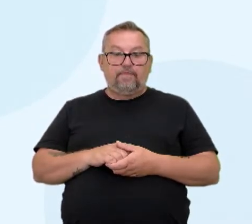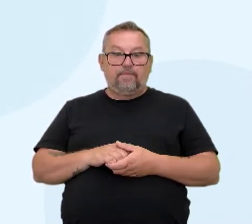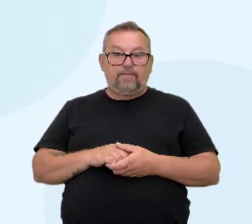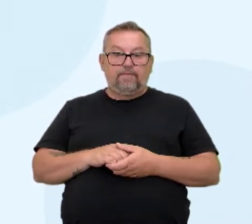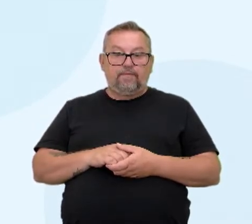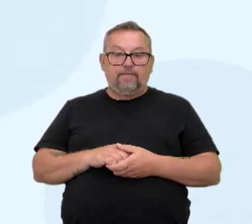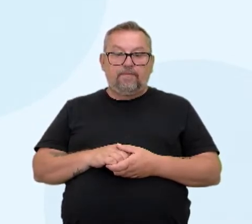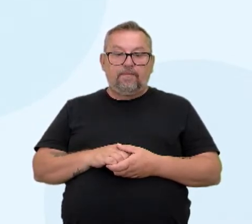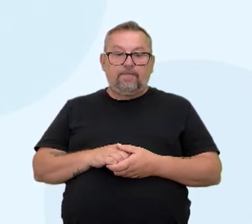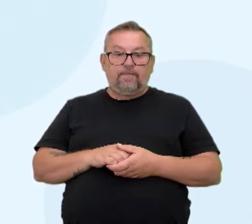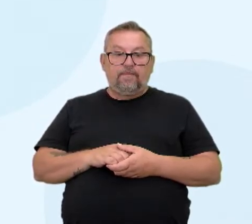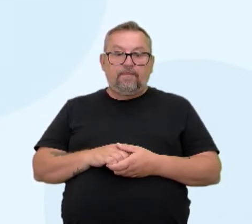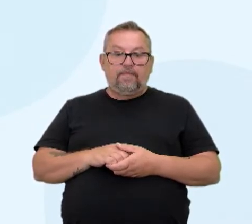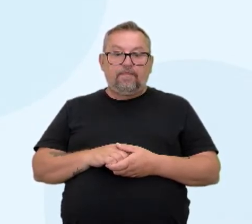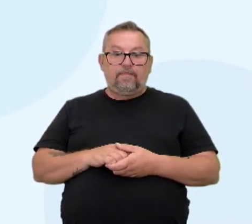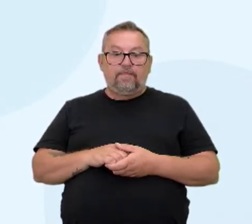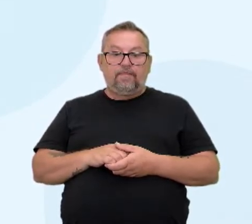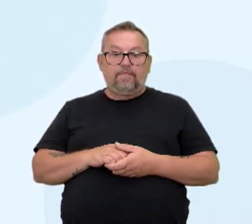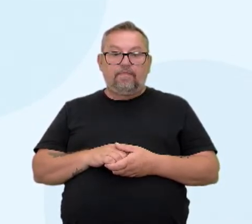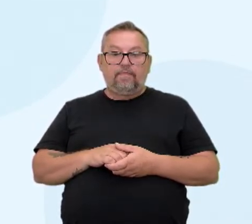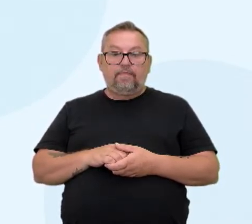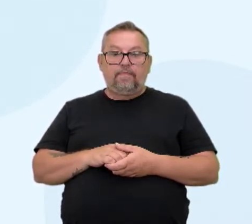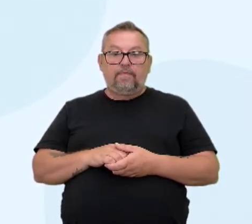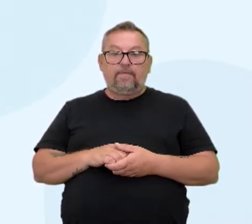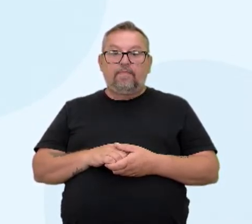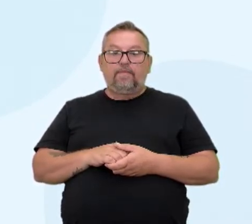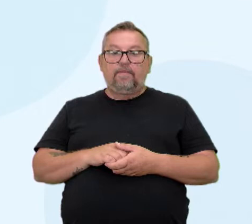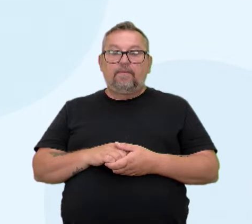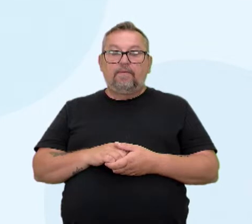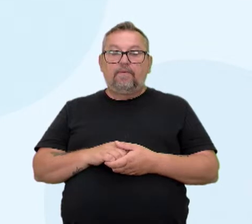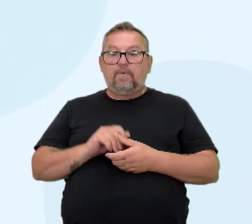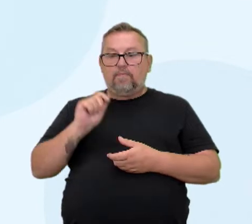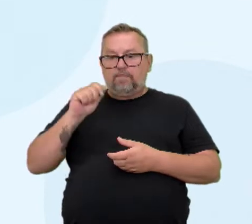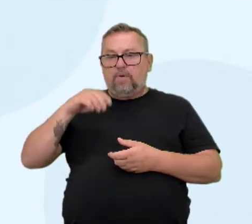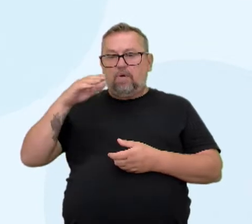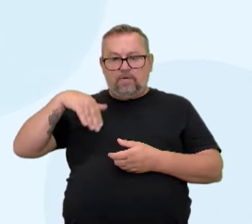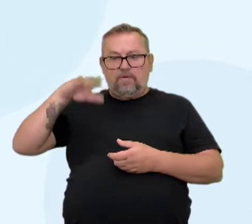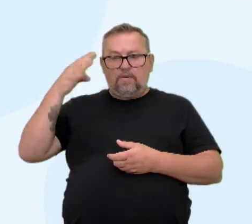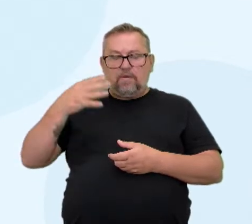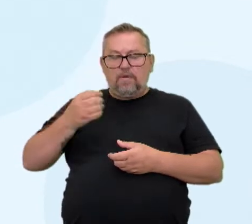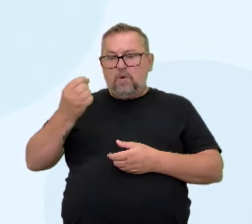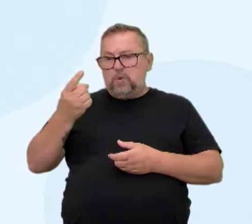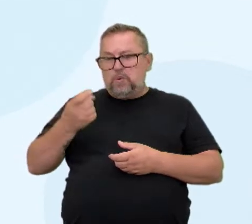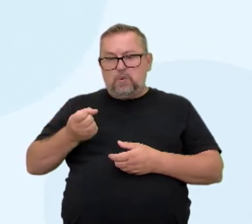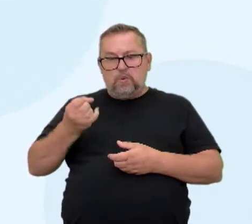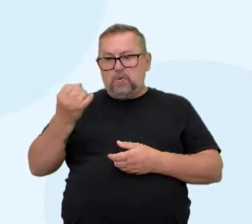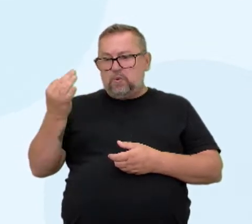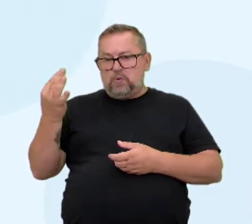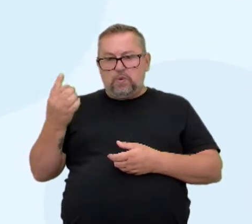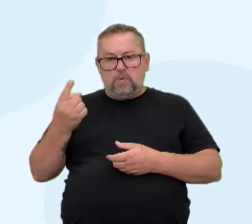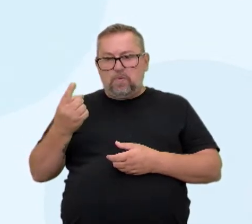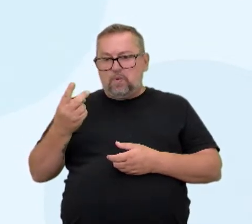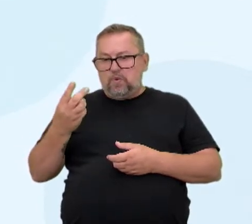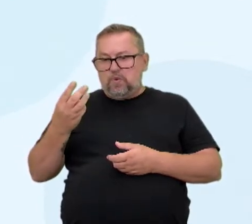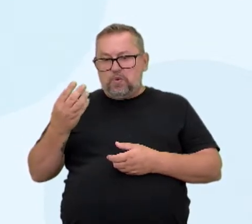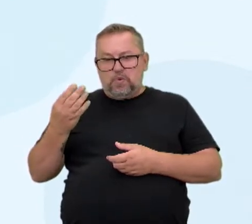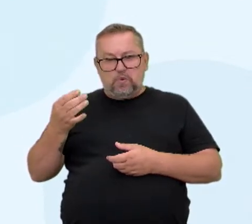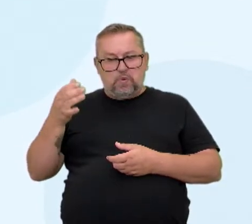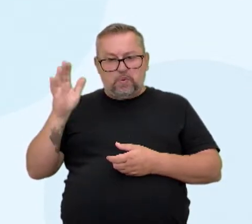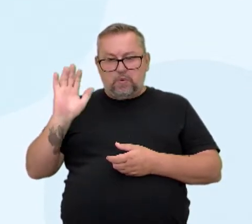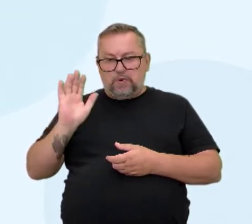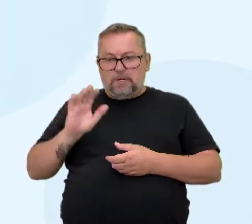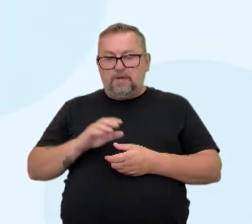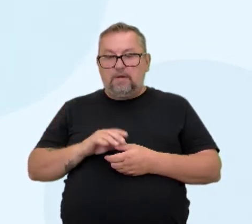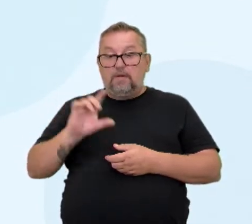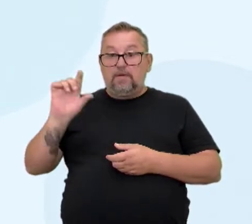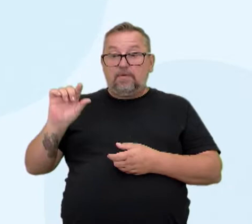Primária. E como eu disse, pode ter mais que 4, pode ter menos que 3. Agora,